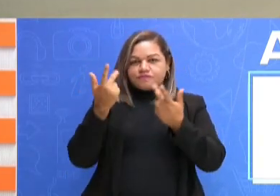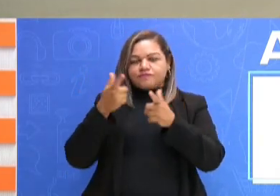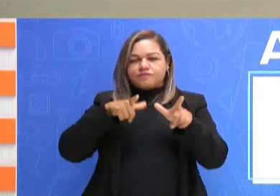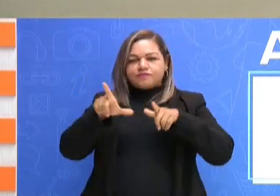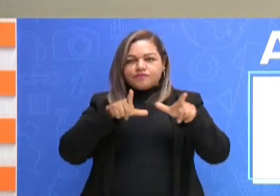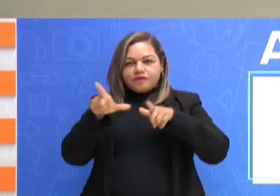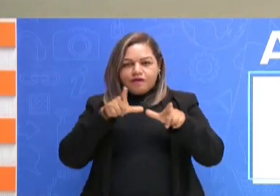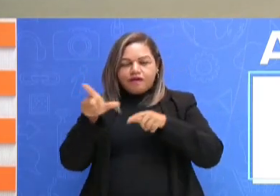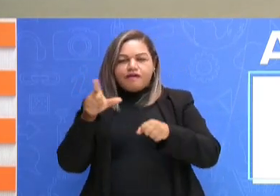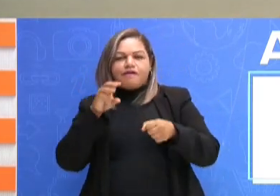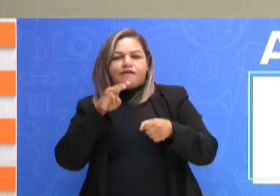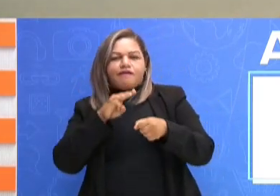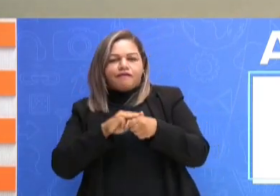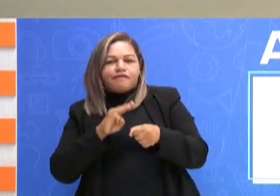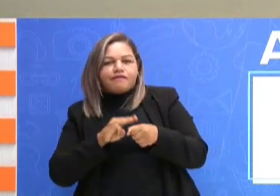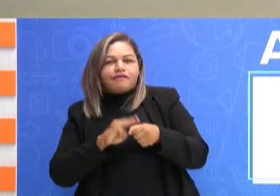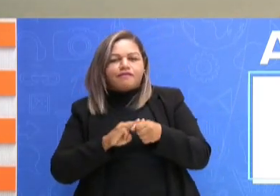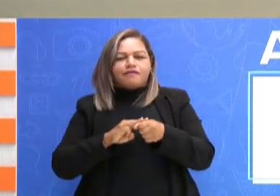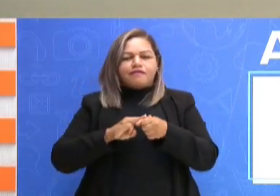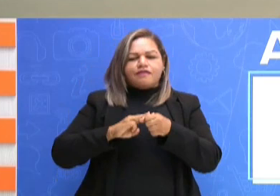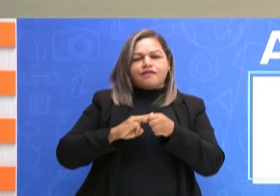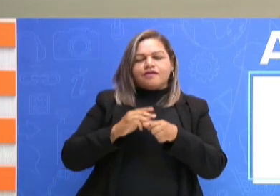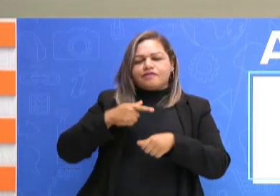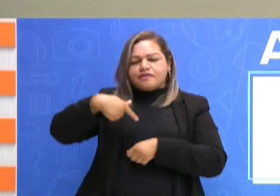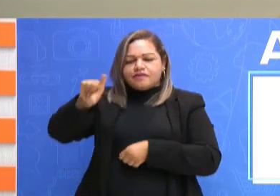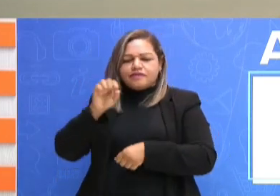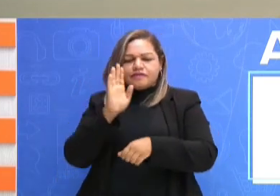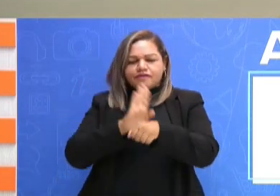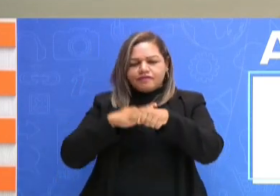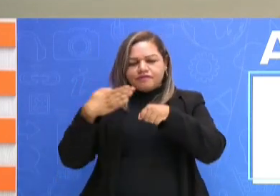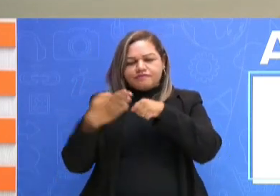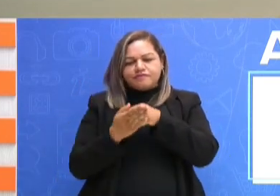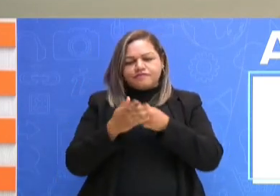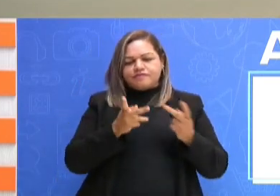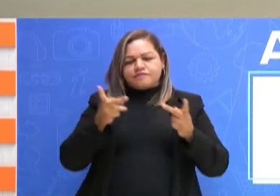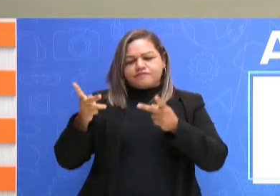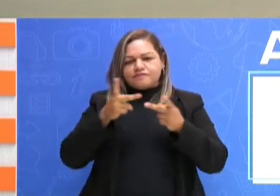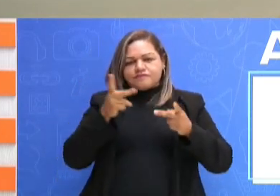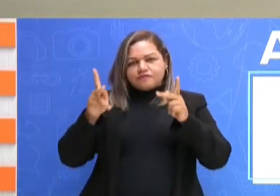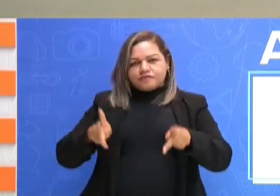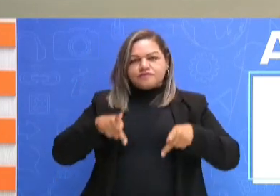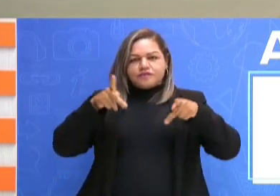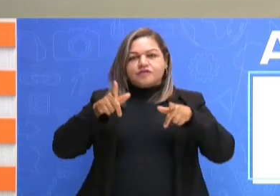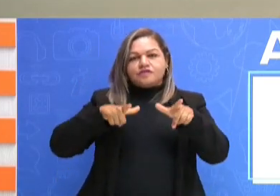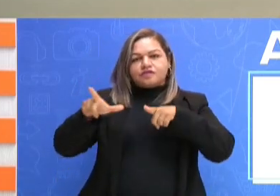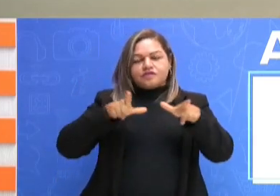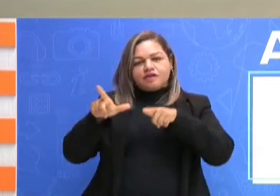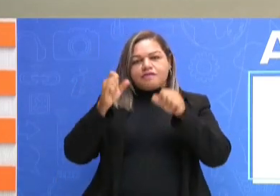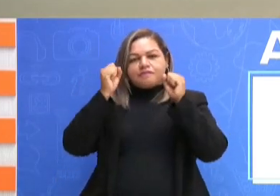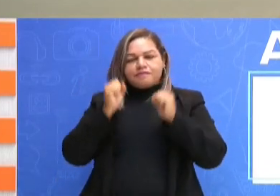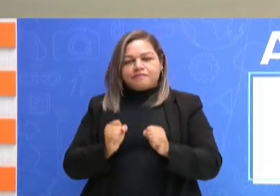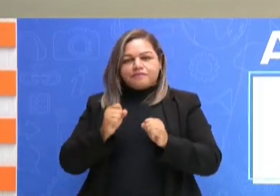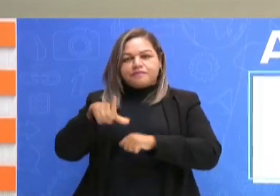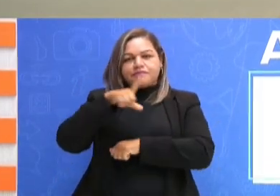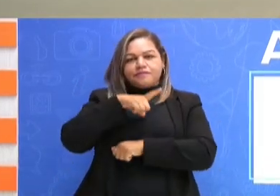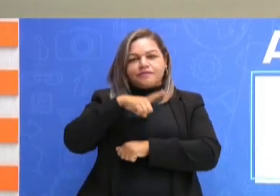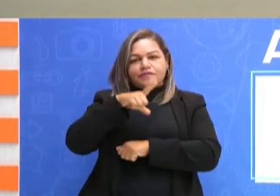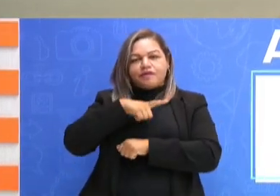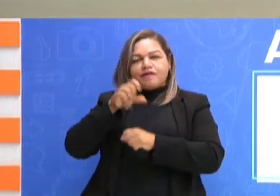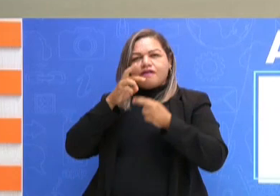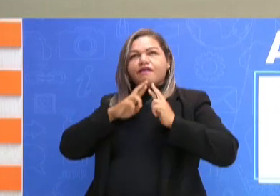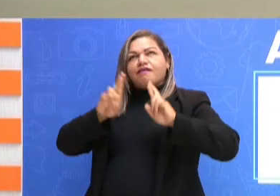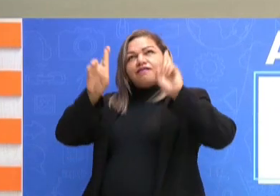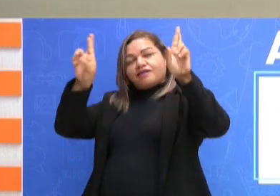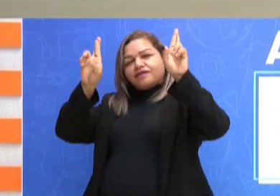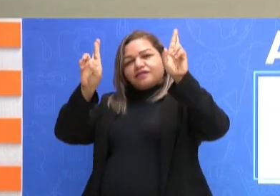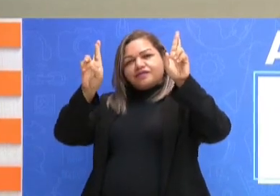esse município, acordando cedo, andando nos bairros, visitando a população e trabalhando para que nós possamos ter aquela esperança